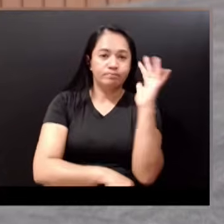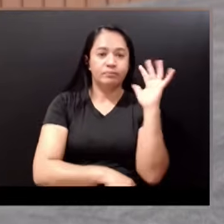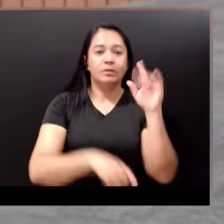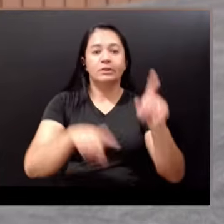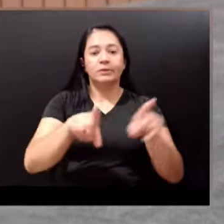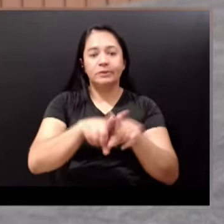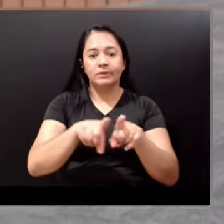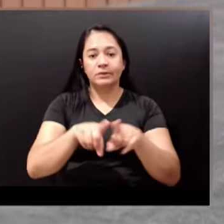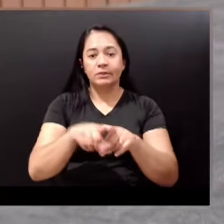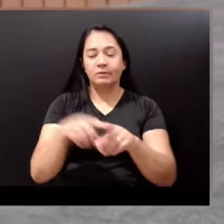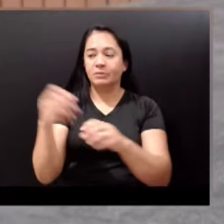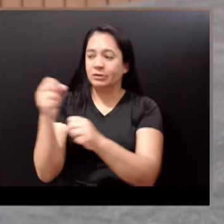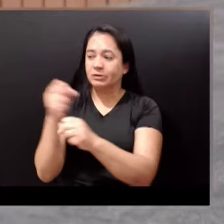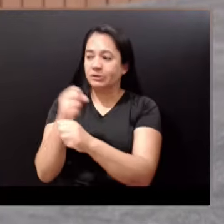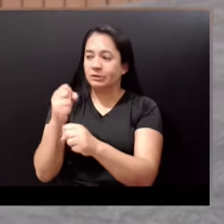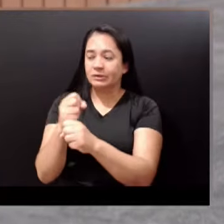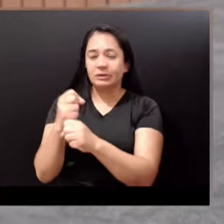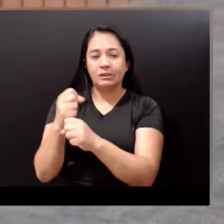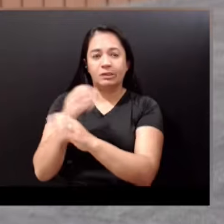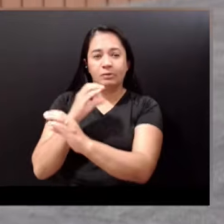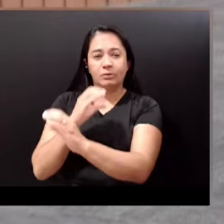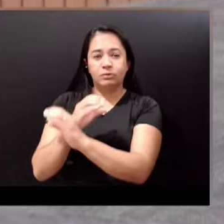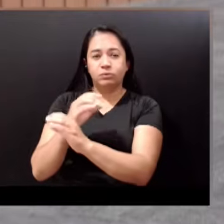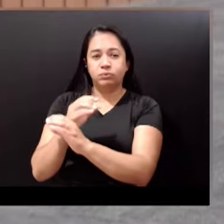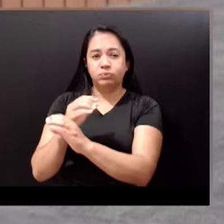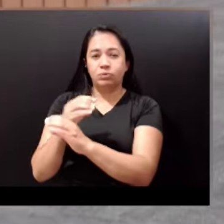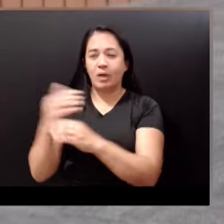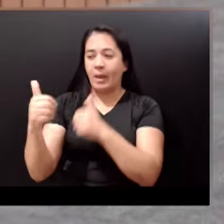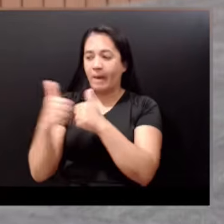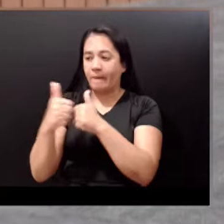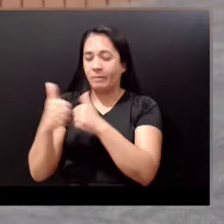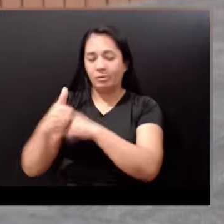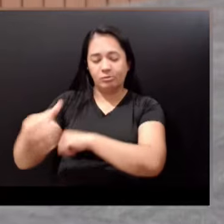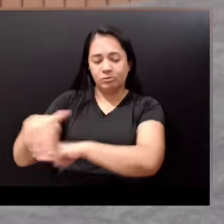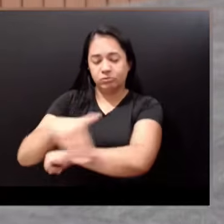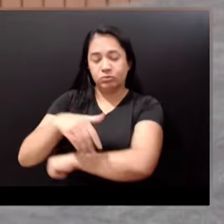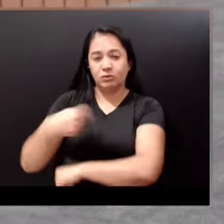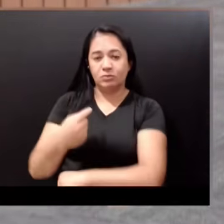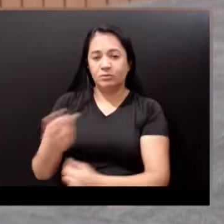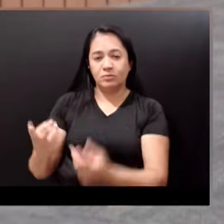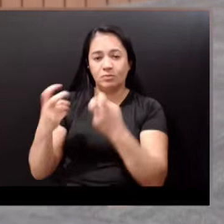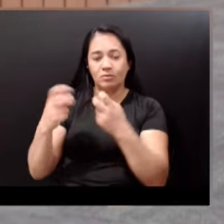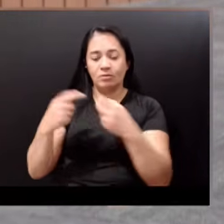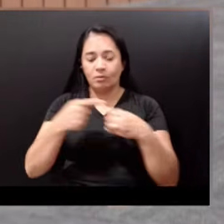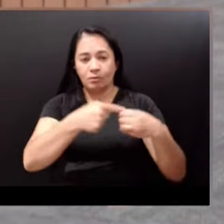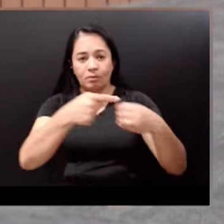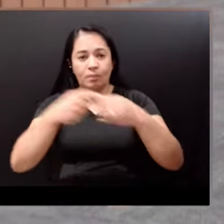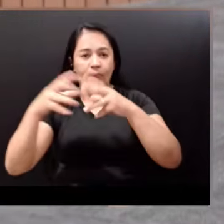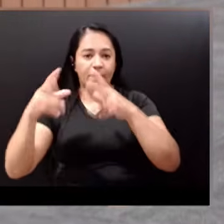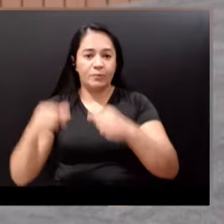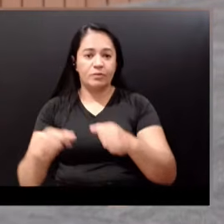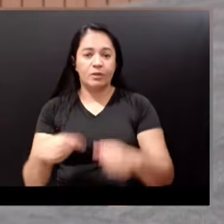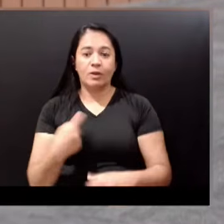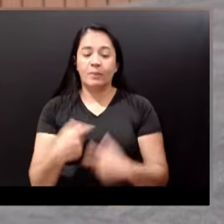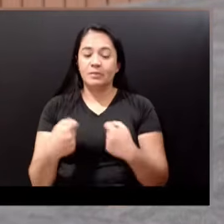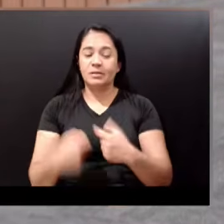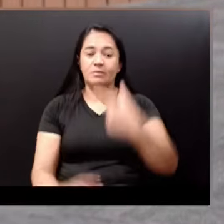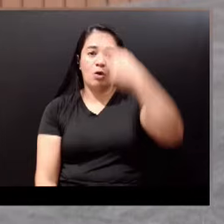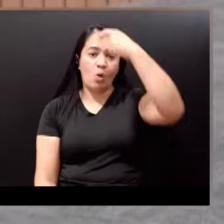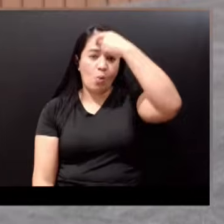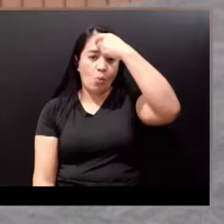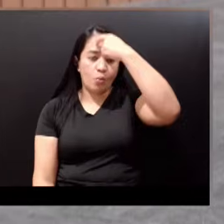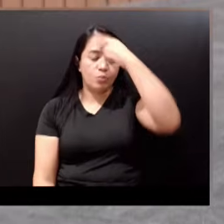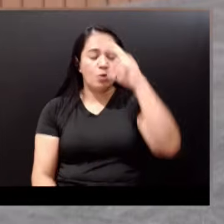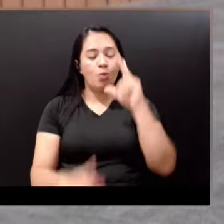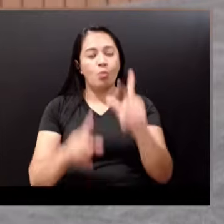civil nas beiras dos córregos, como a gente vê na cidade toda. Então nós temos que conscientizar a população que